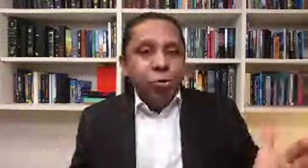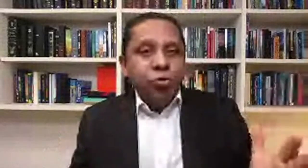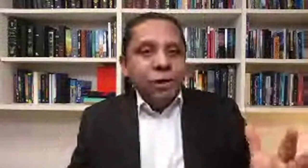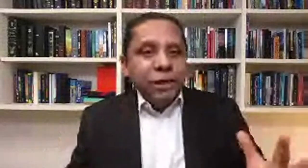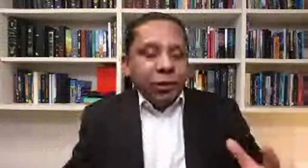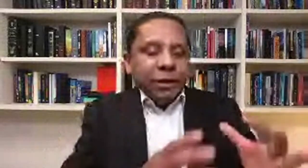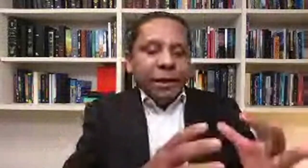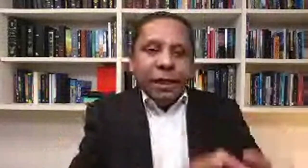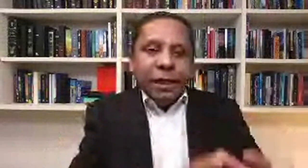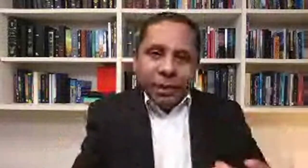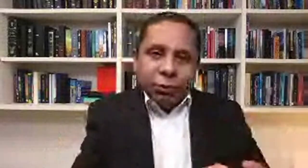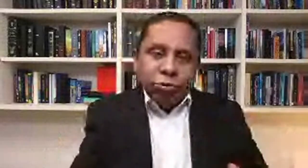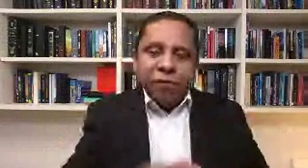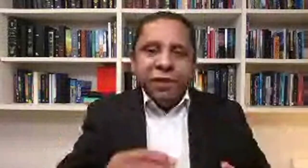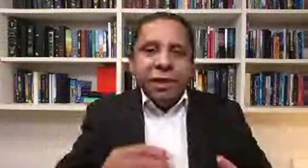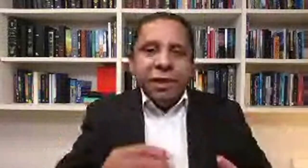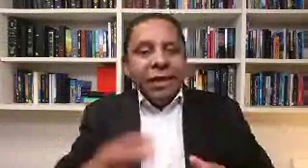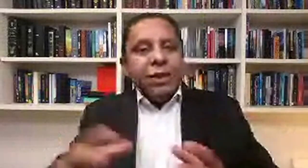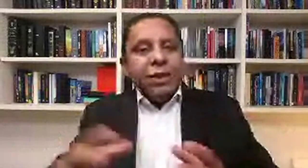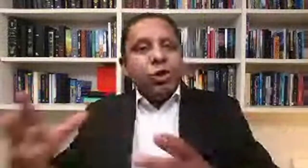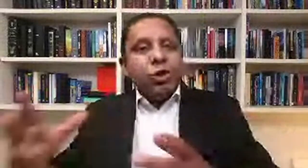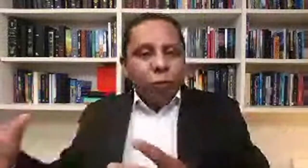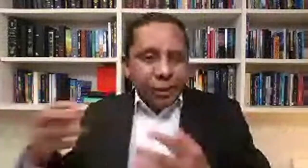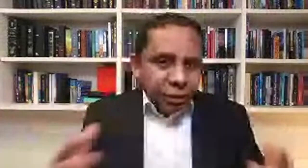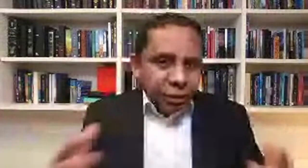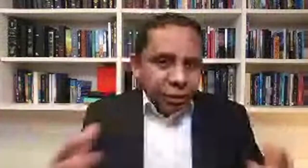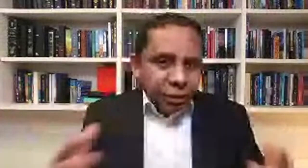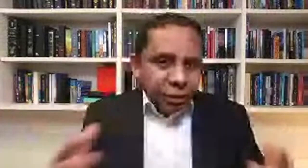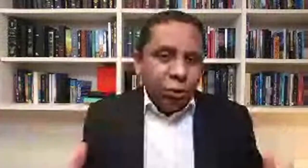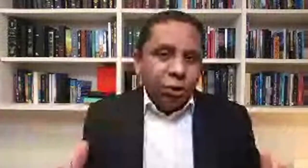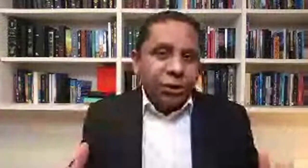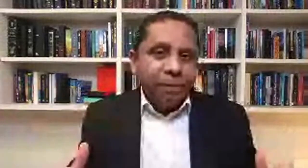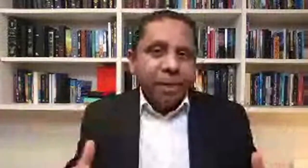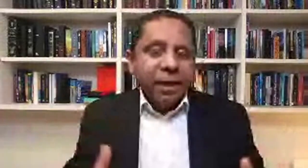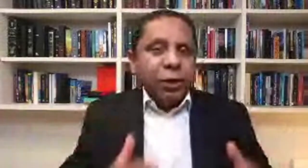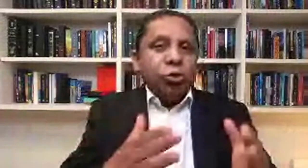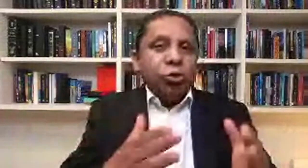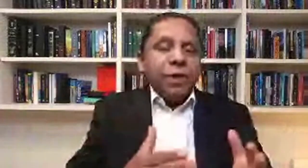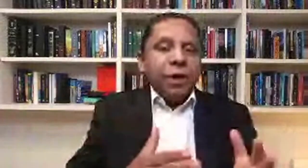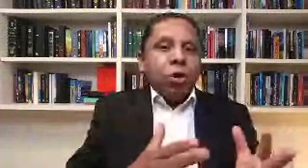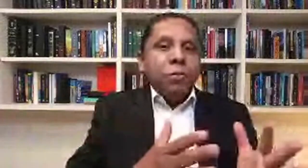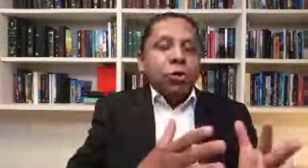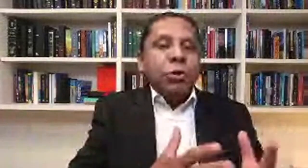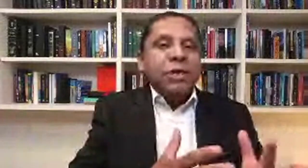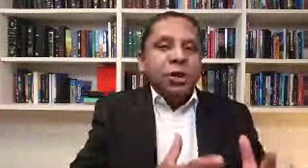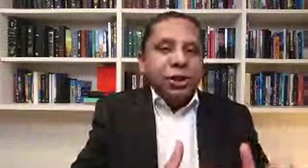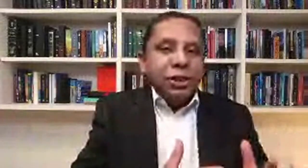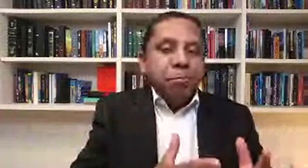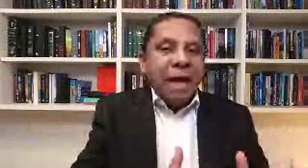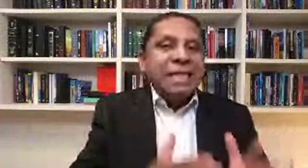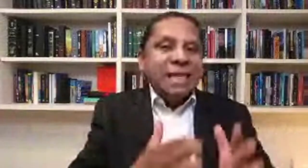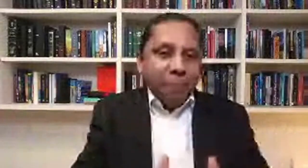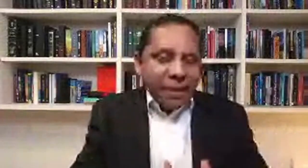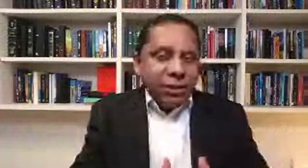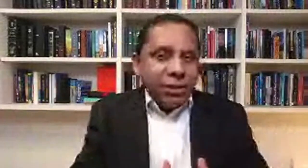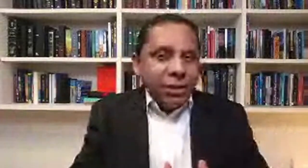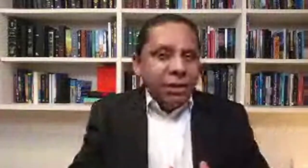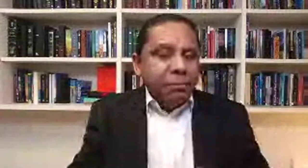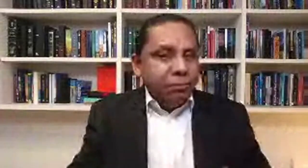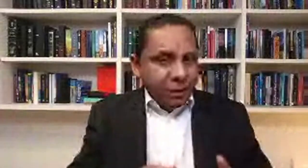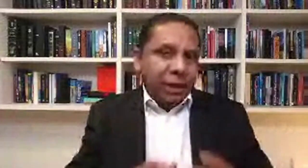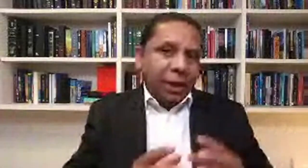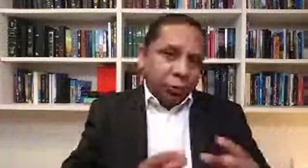ano 31. Então, naquele momento, não havia esses nomes, ações que tem hoje. Isso começou a existir